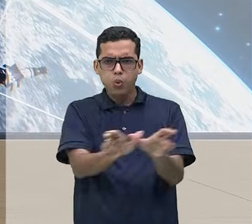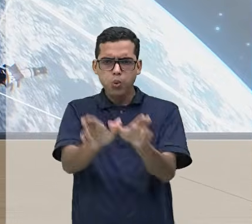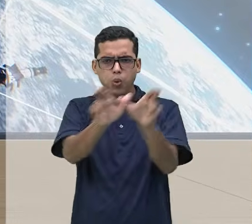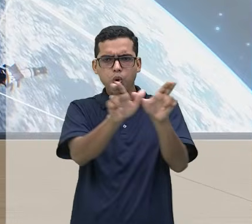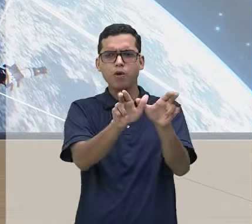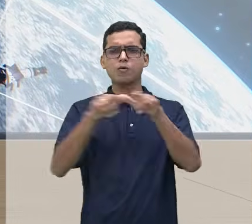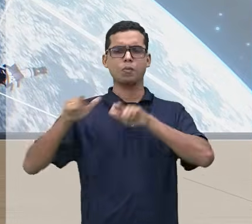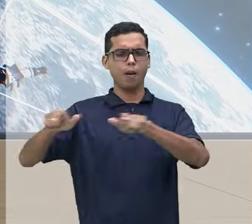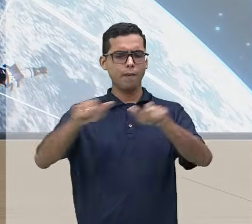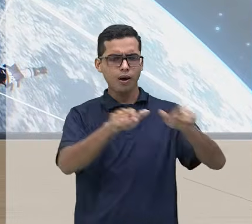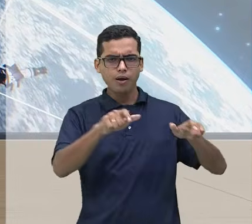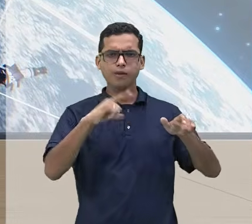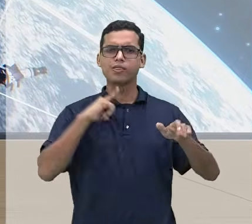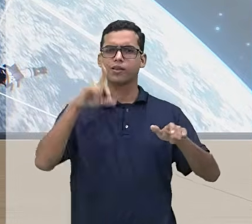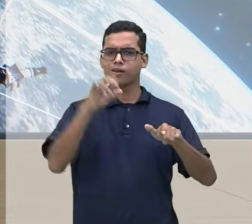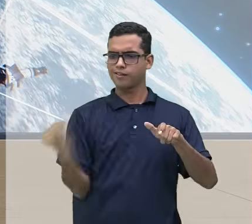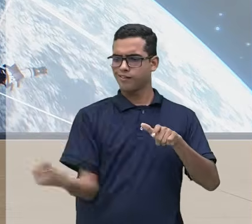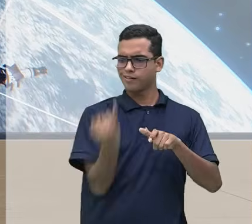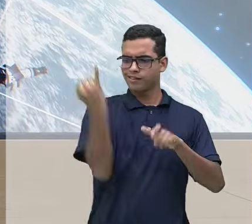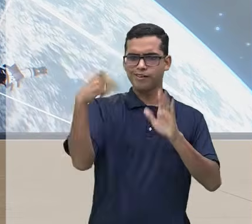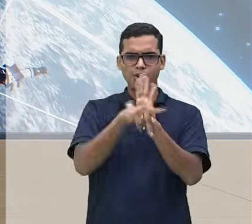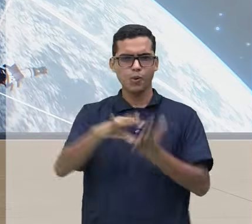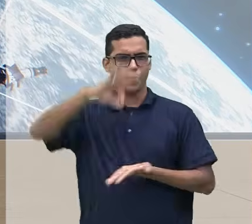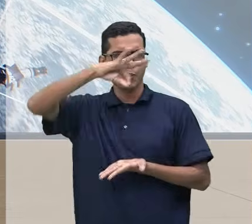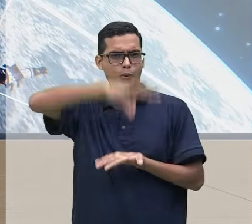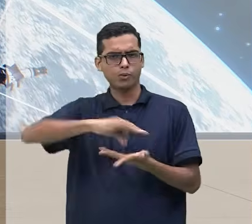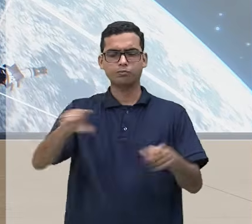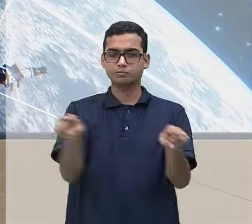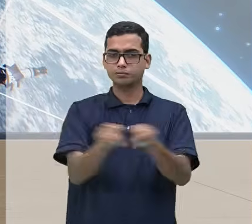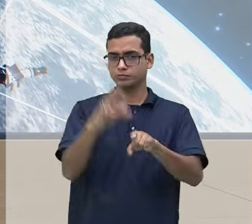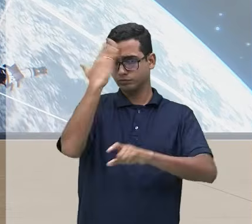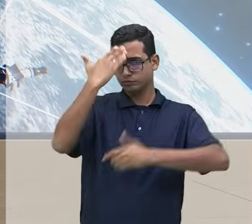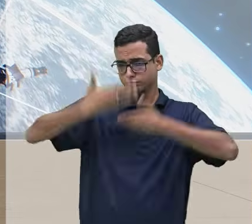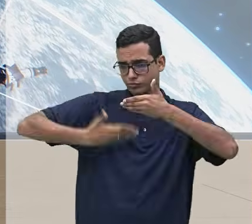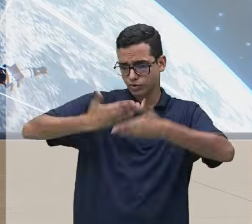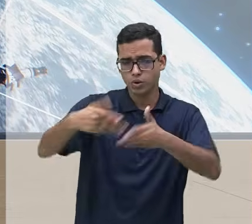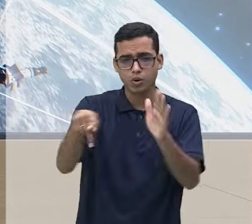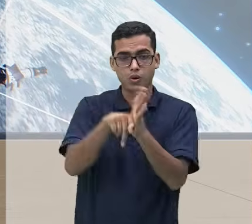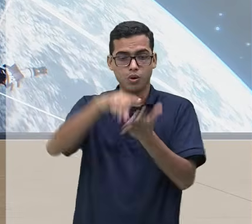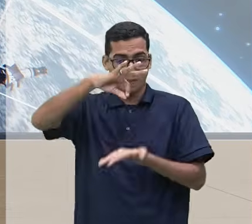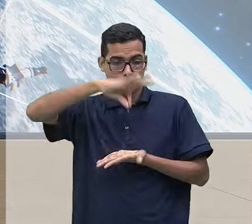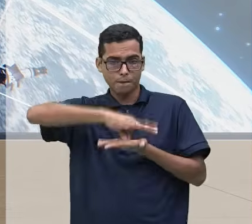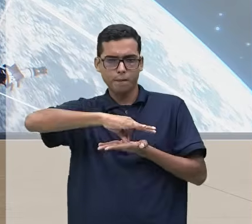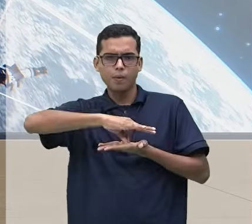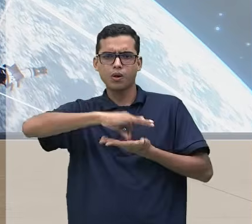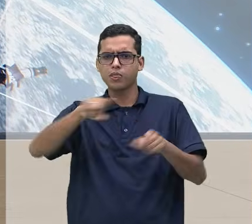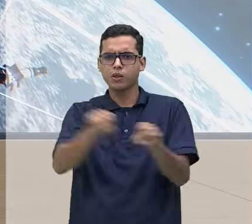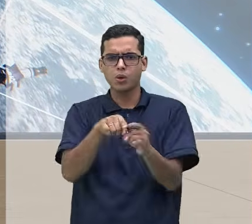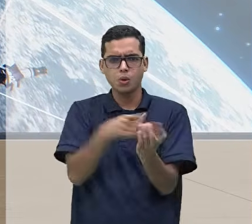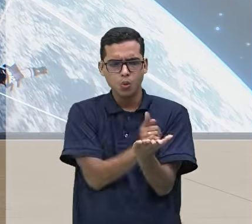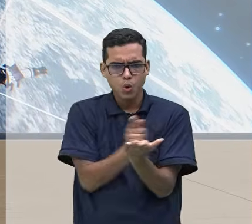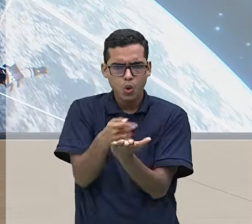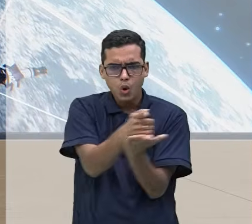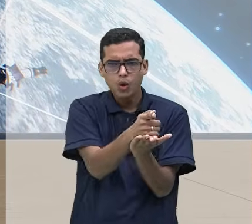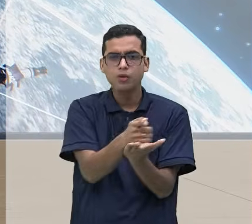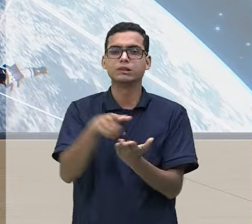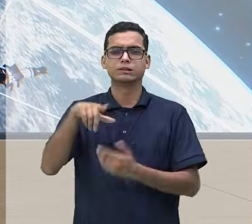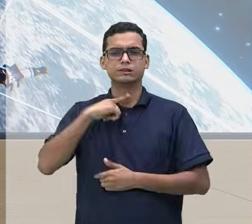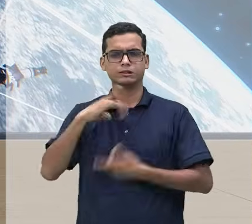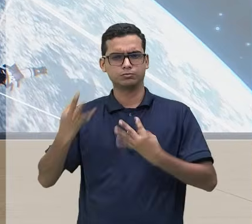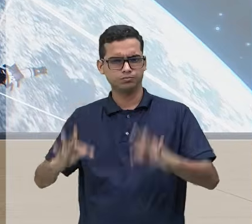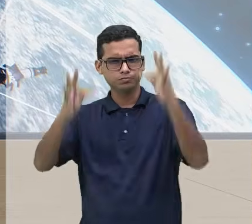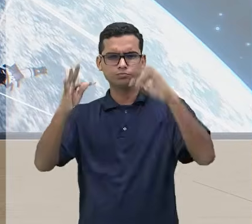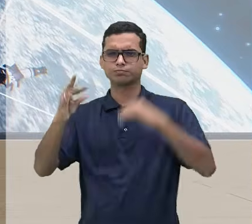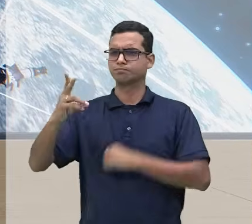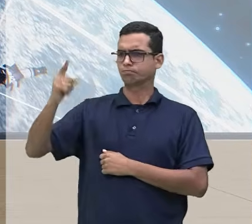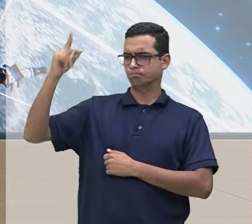essa importância do GPS, desse processo de orientação, processo de localização, além das tecnologias mais antigas que nós